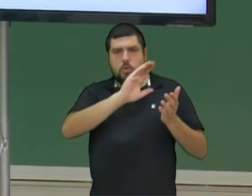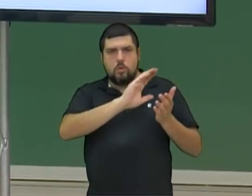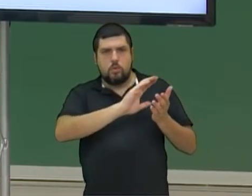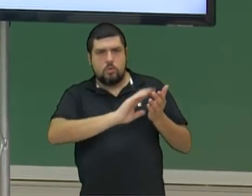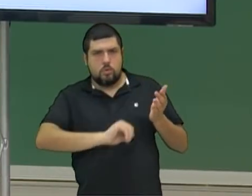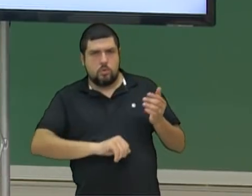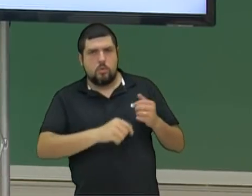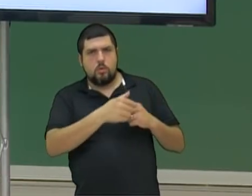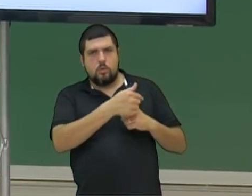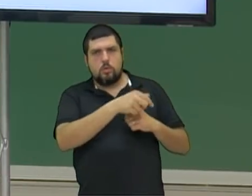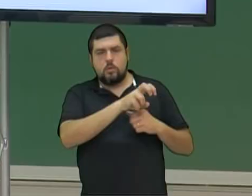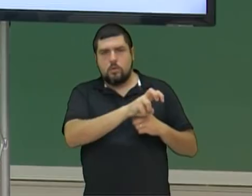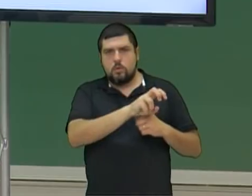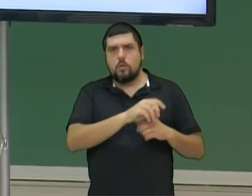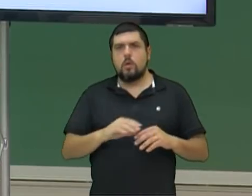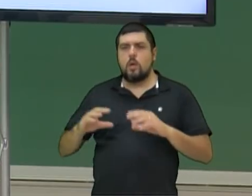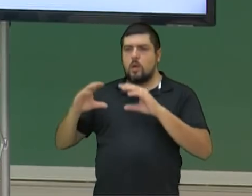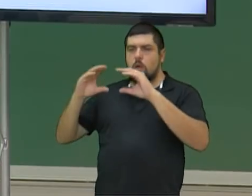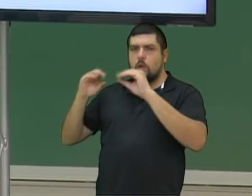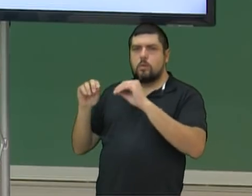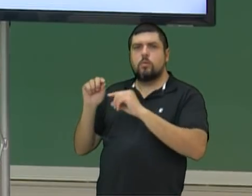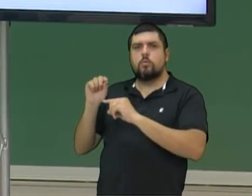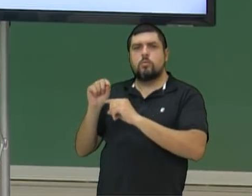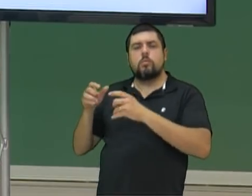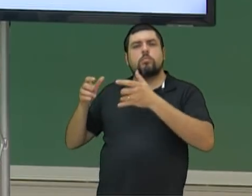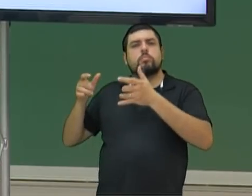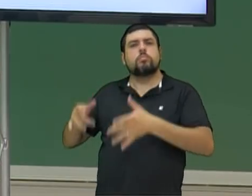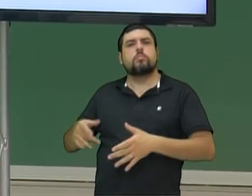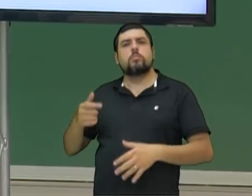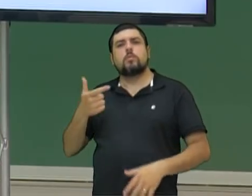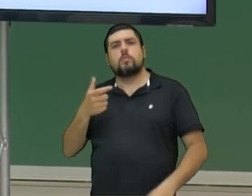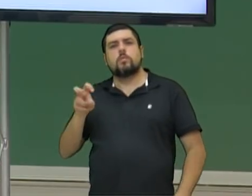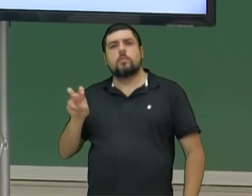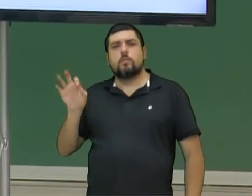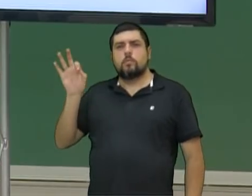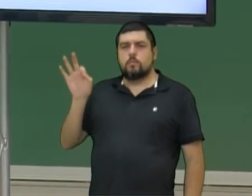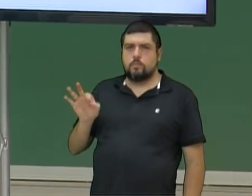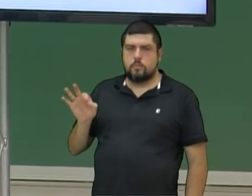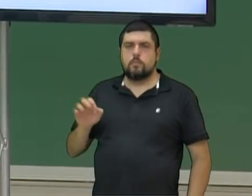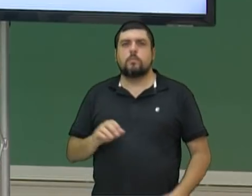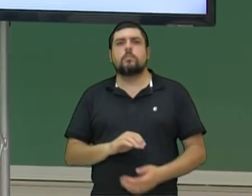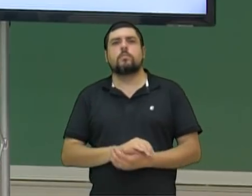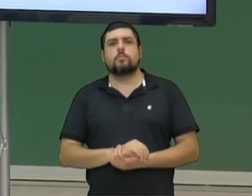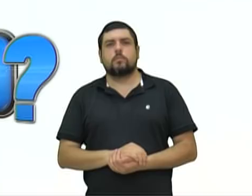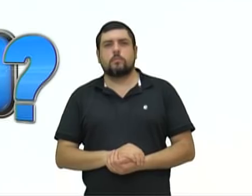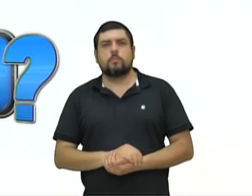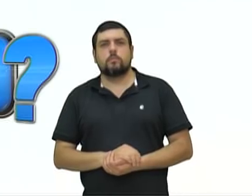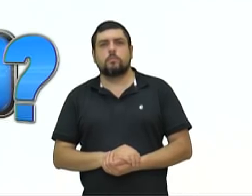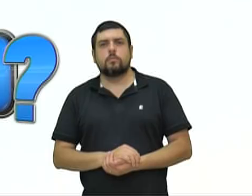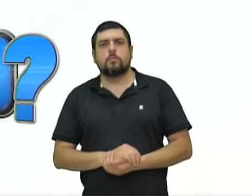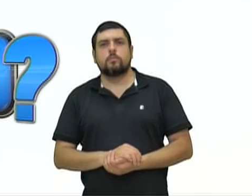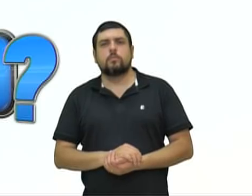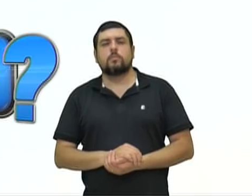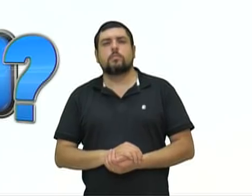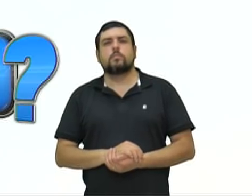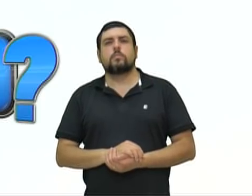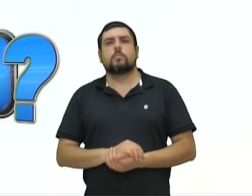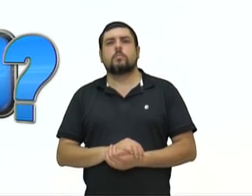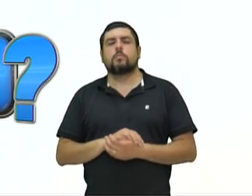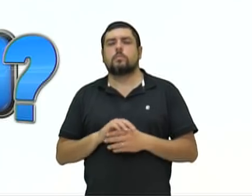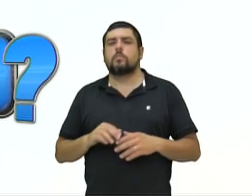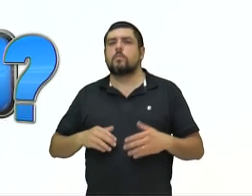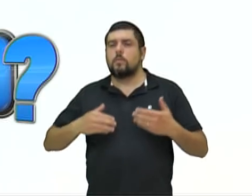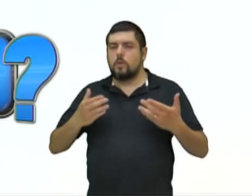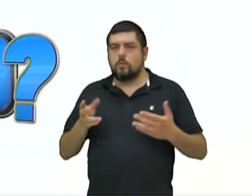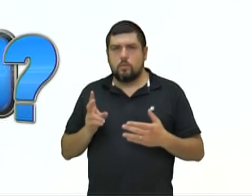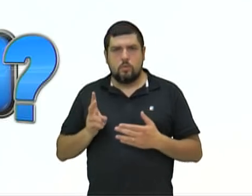estudam manhã e tarde. Eu terei os que estudam à noite, tá bom? Então, à noite eu tenho 25%. Continuando aqui,